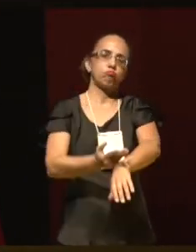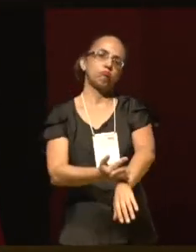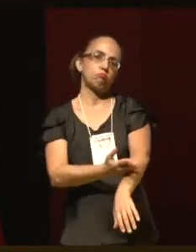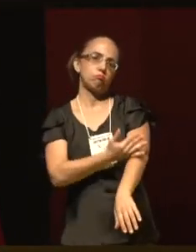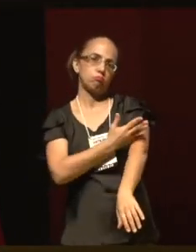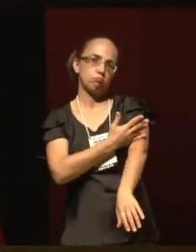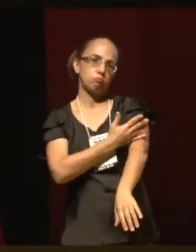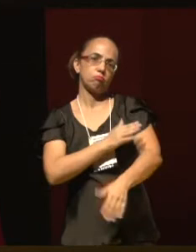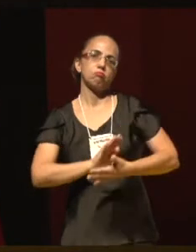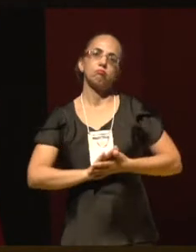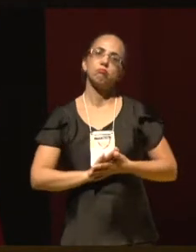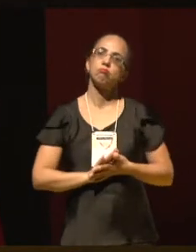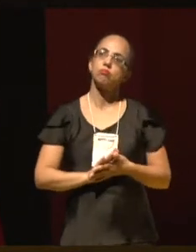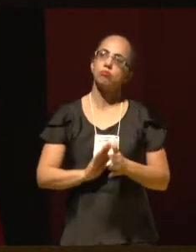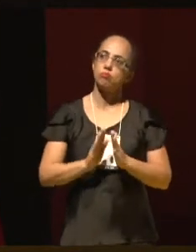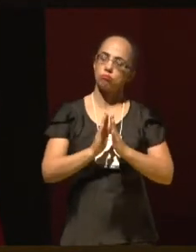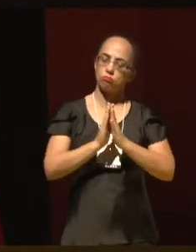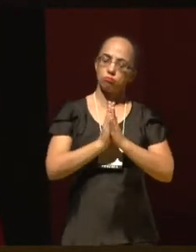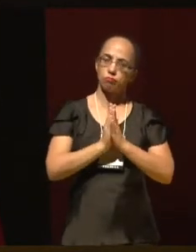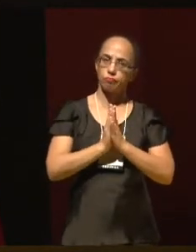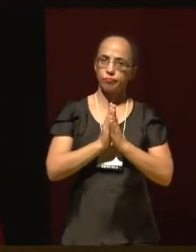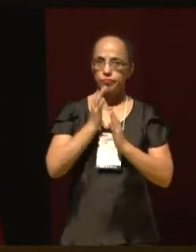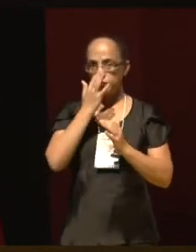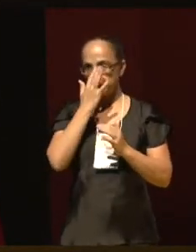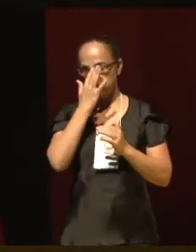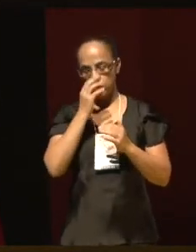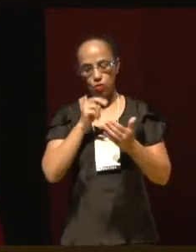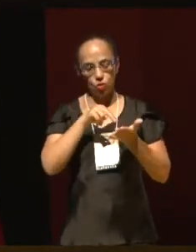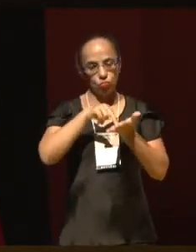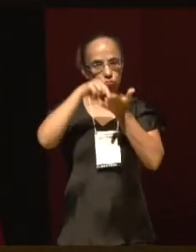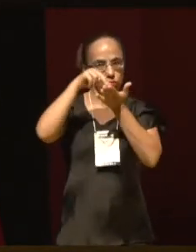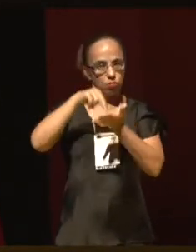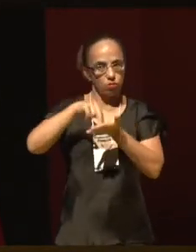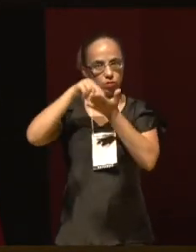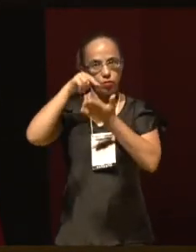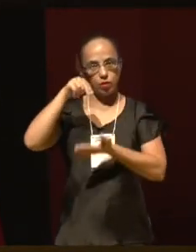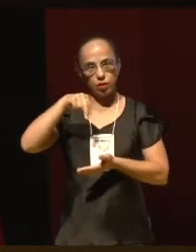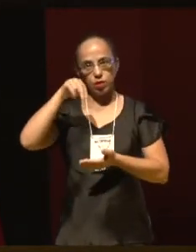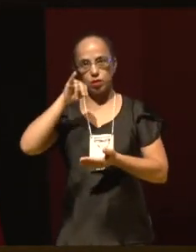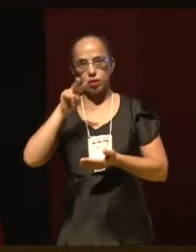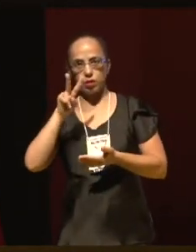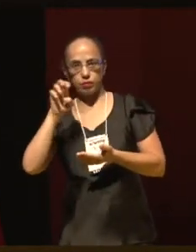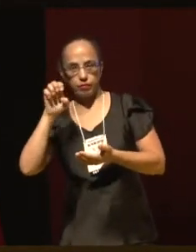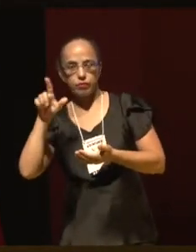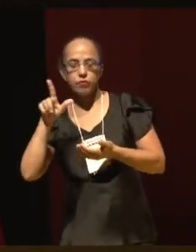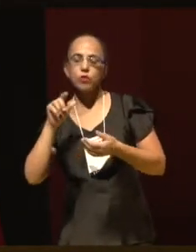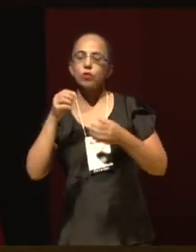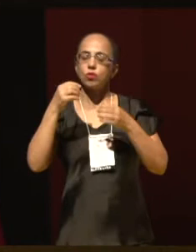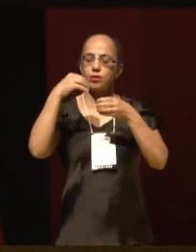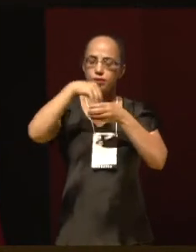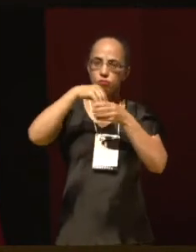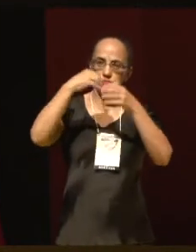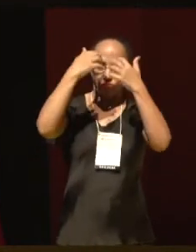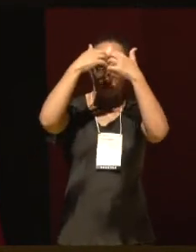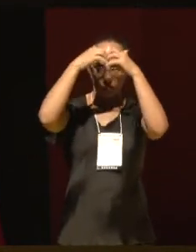No nível 2 do cérebro, vamos a ver, por exemplo, a lei do trabalho.